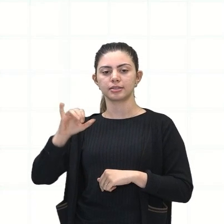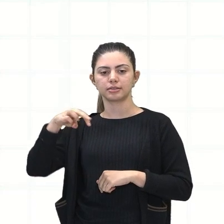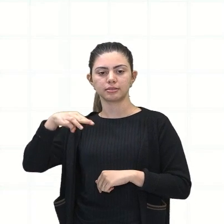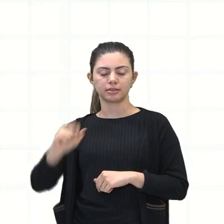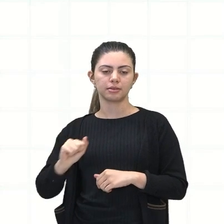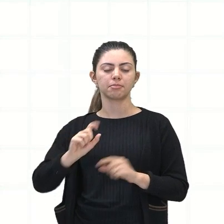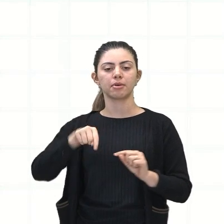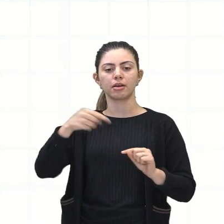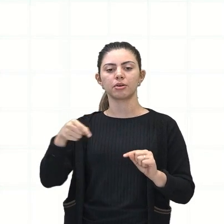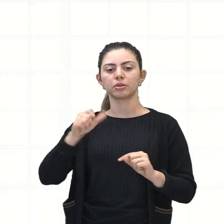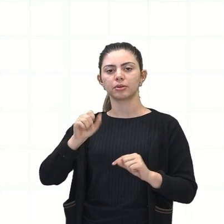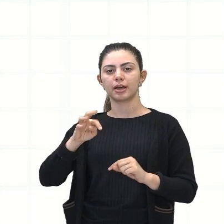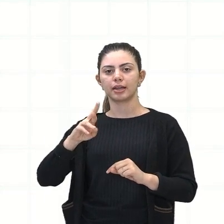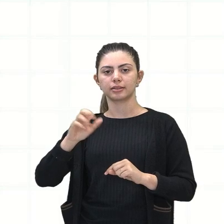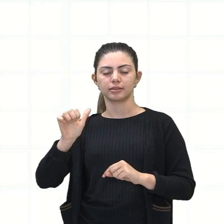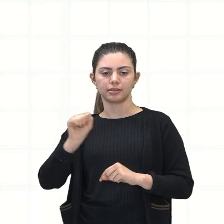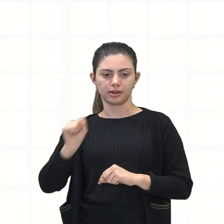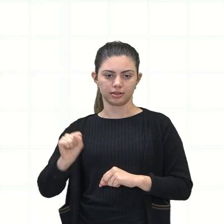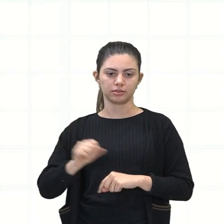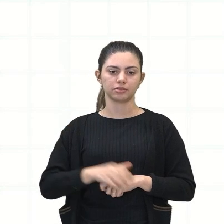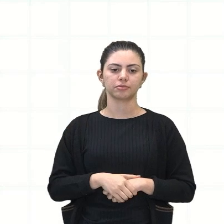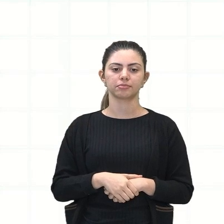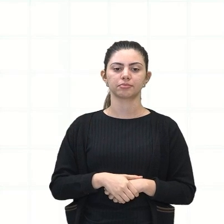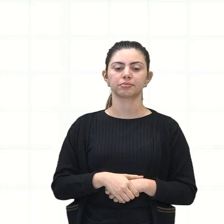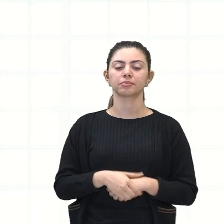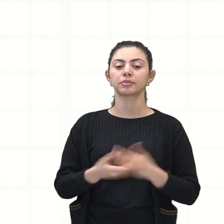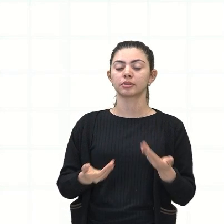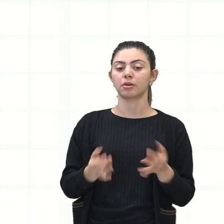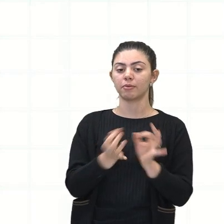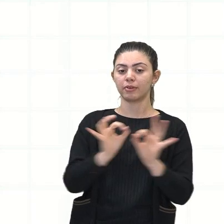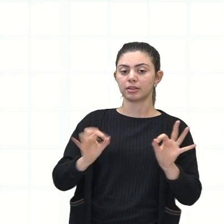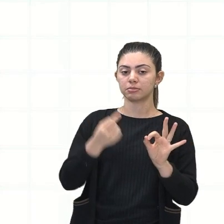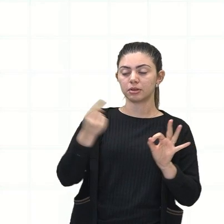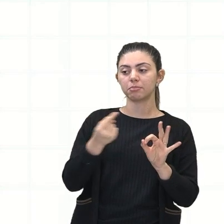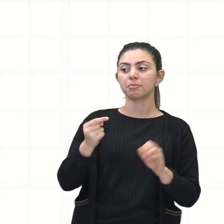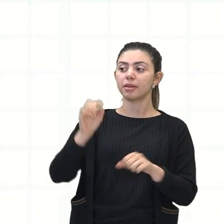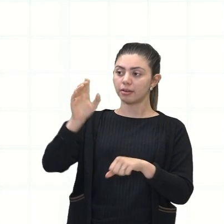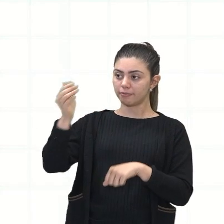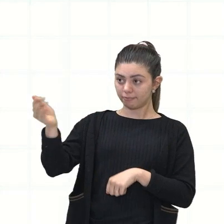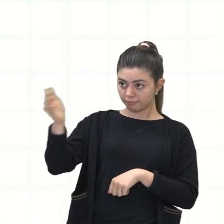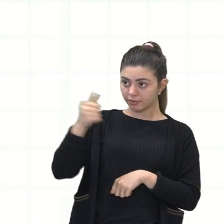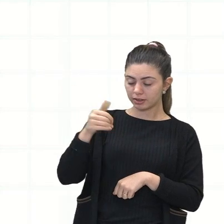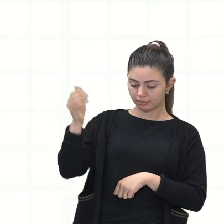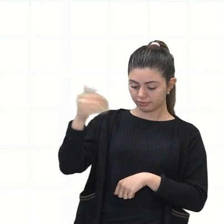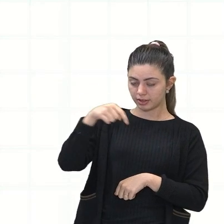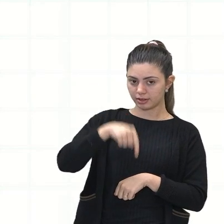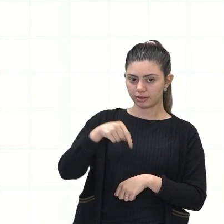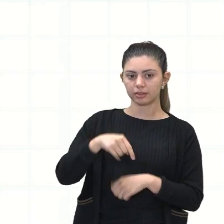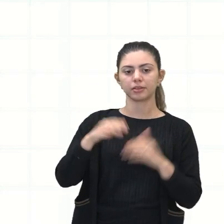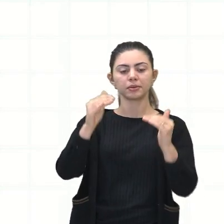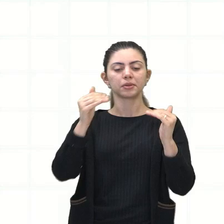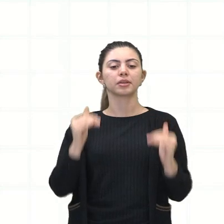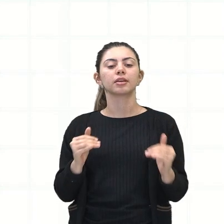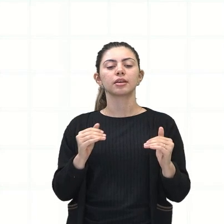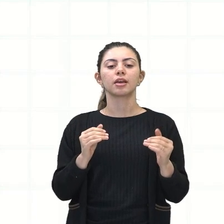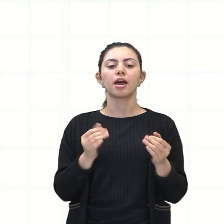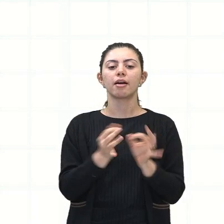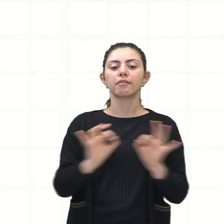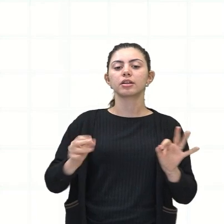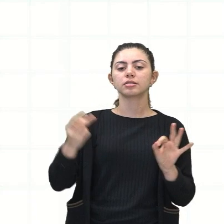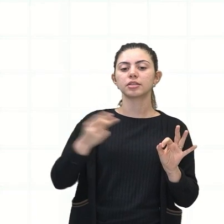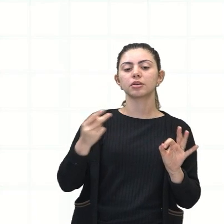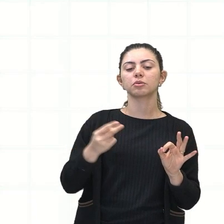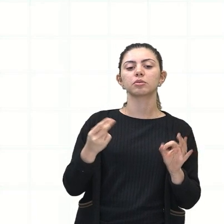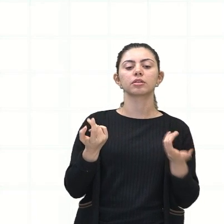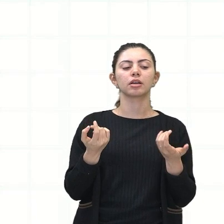atrás, ok? Come here. Vem aqui. The table is there. A mesa estar ali.